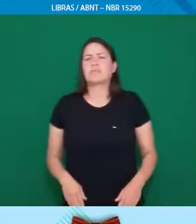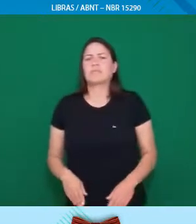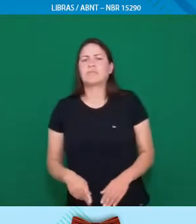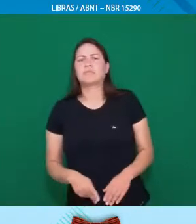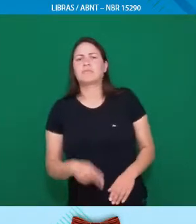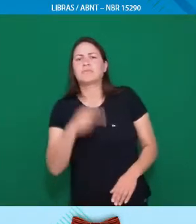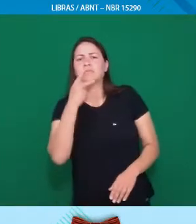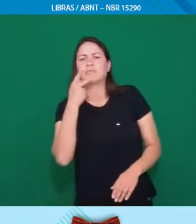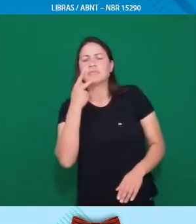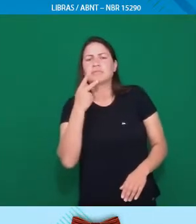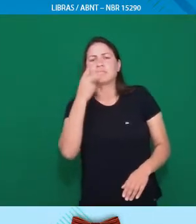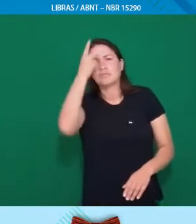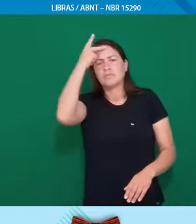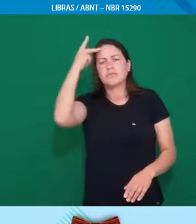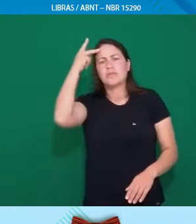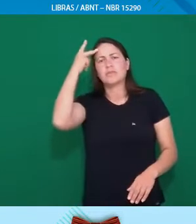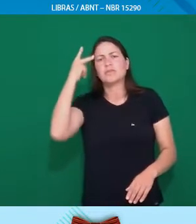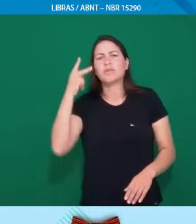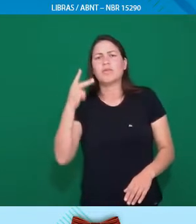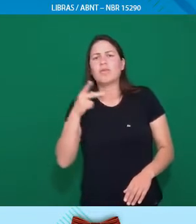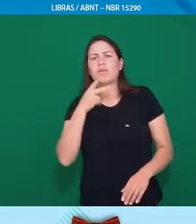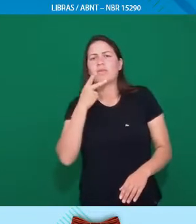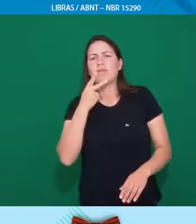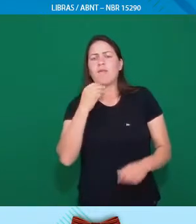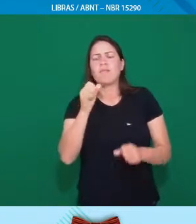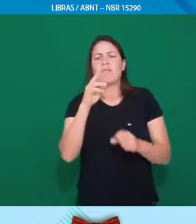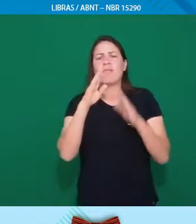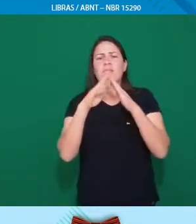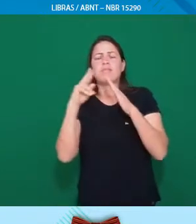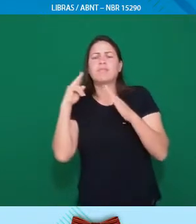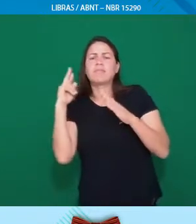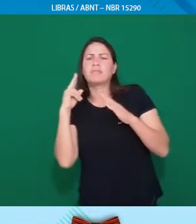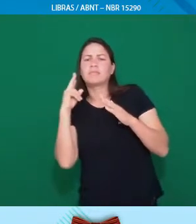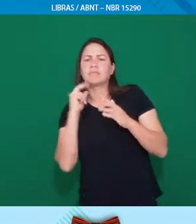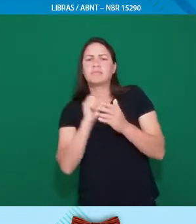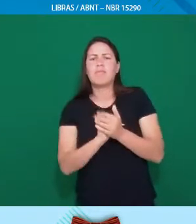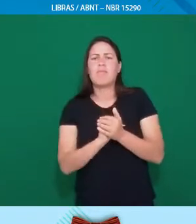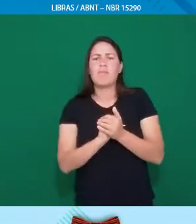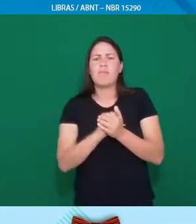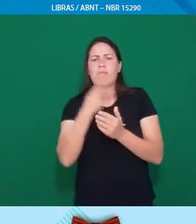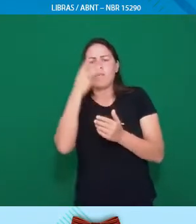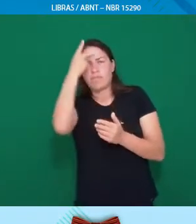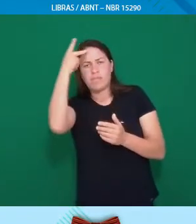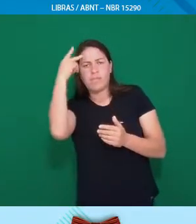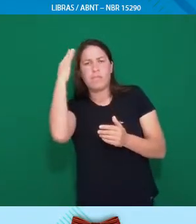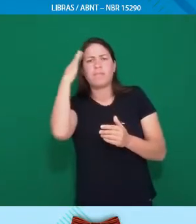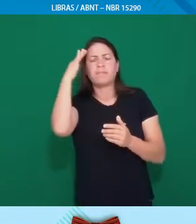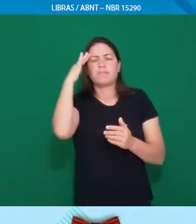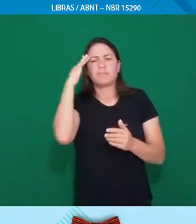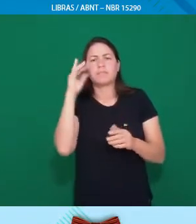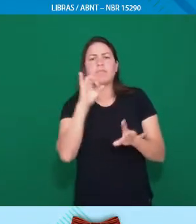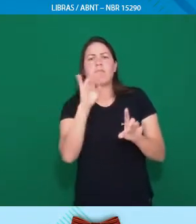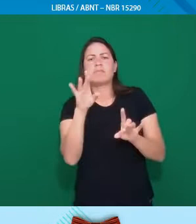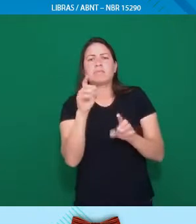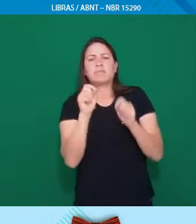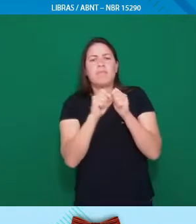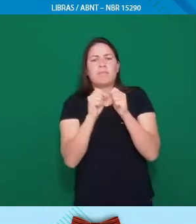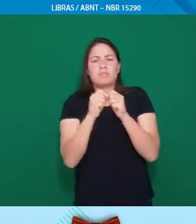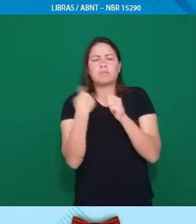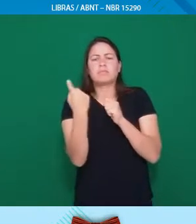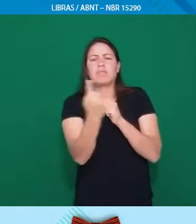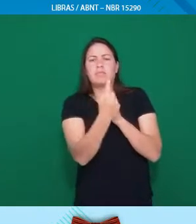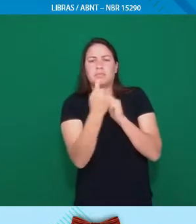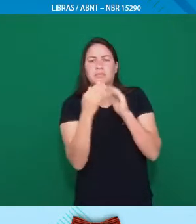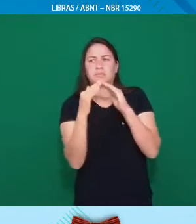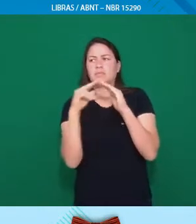exemplares da Lei Júlio Garcia vai ficar na cama de vereadores para as pessoas entender que quando uma pessoa de bem Quer